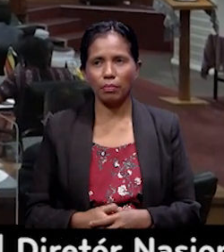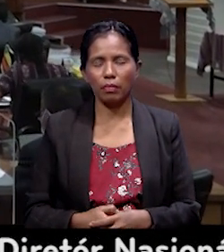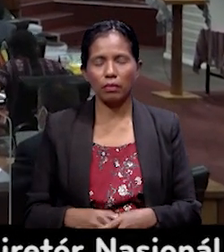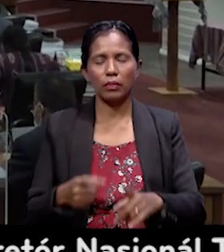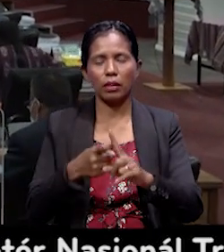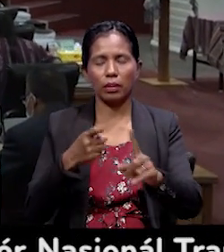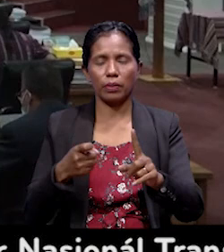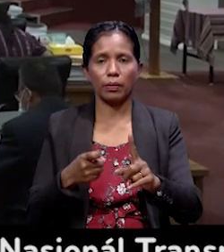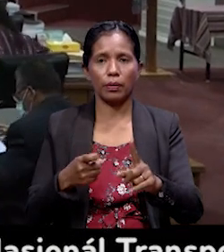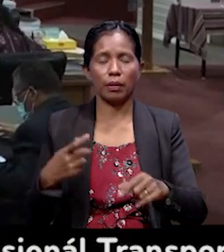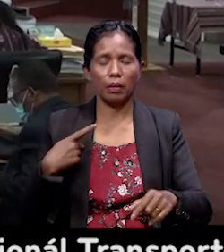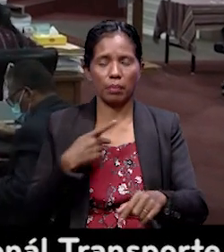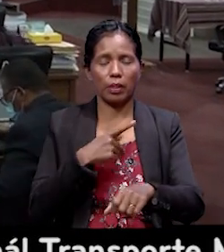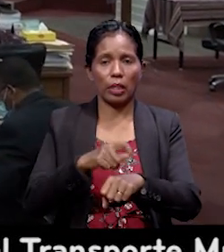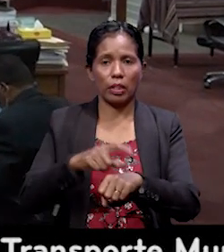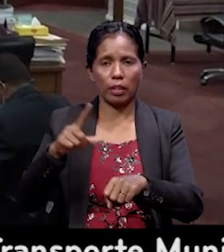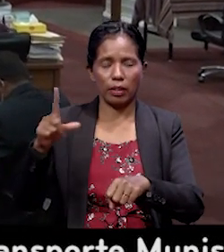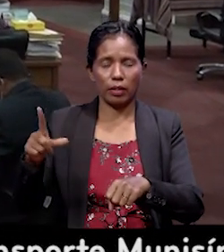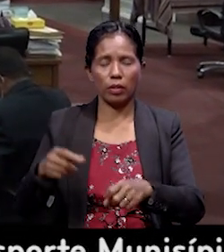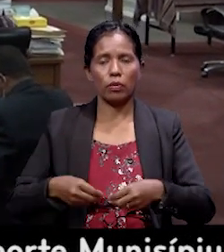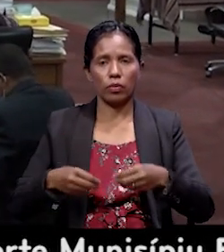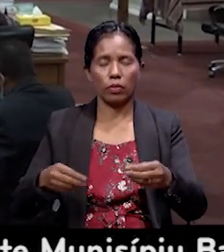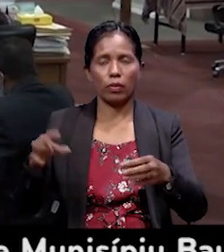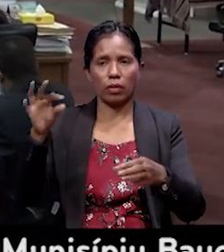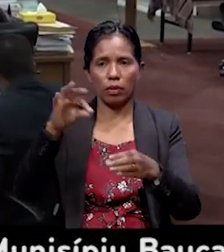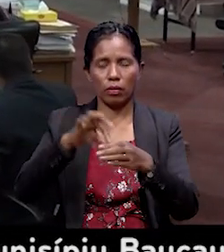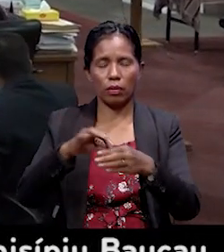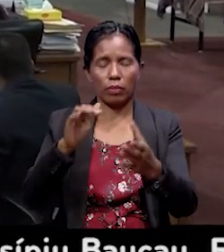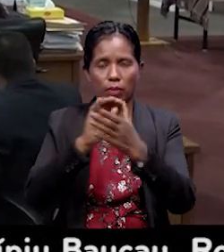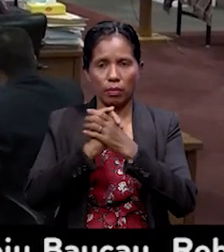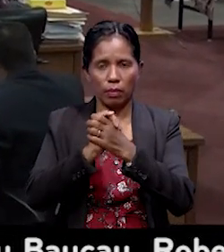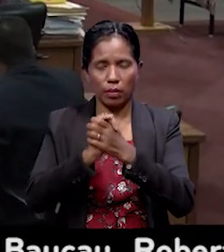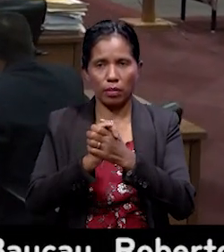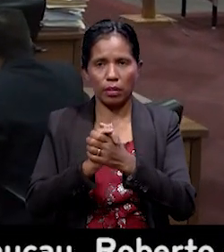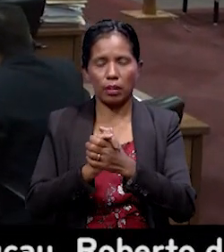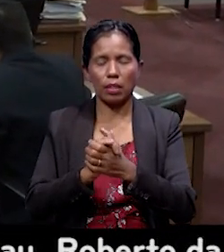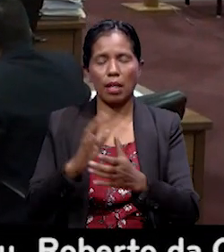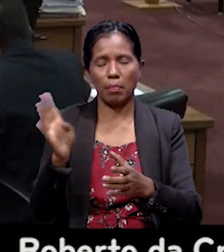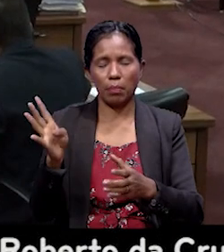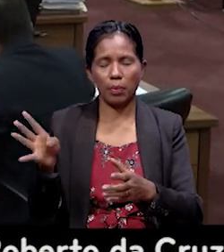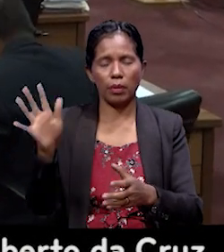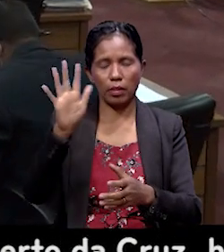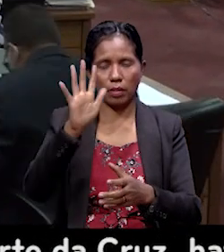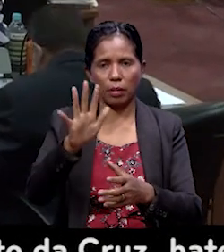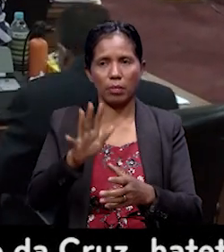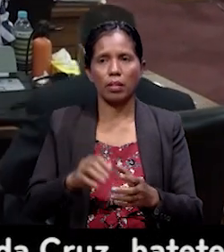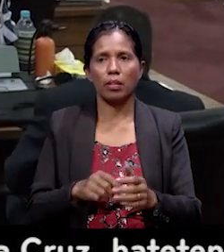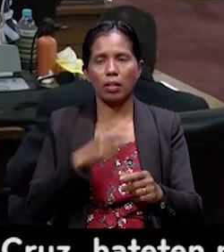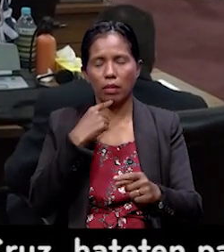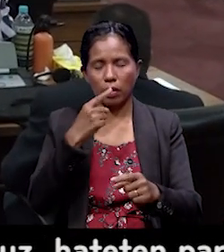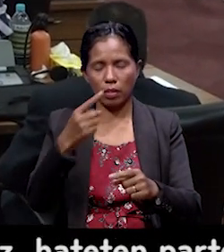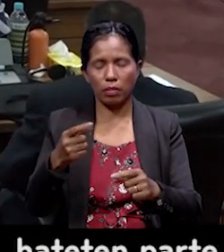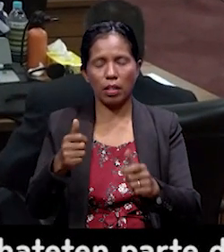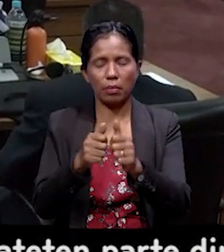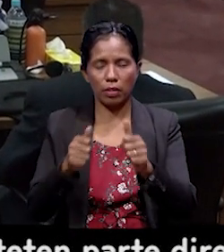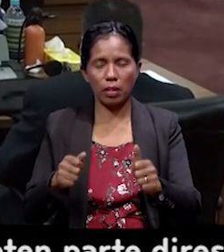Lihusi plenária semana ne, Parlamento Nacional, foi voto de congratulação a favor Hatnulu Racing Lima contra zero, no